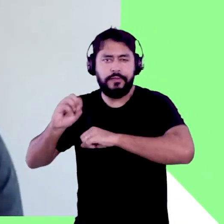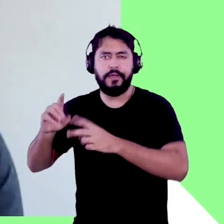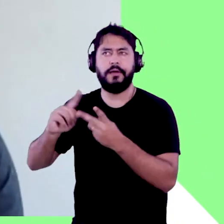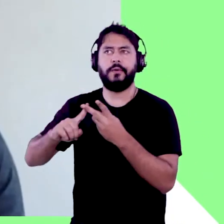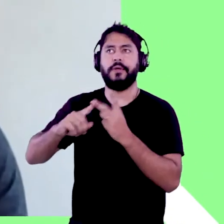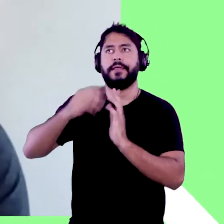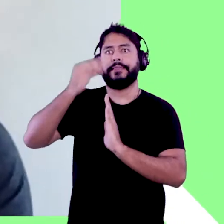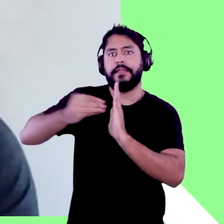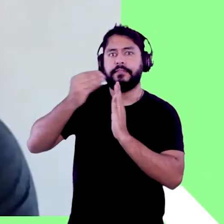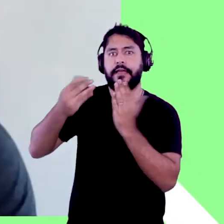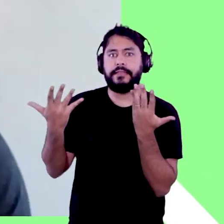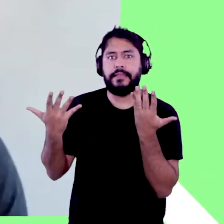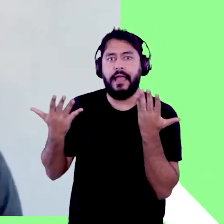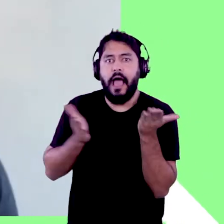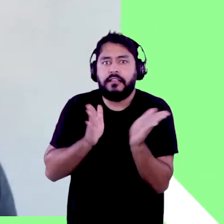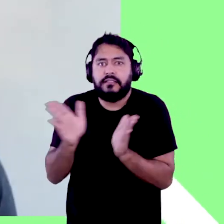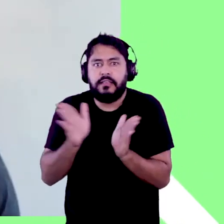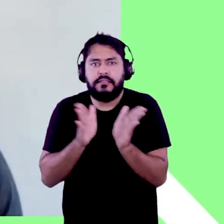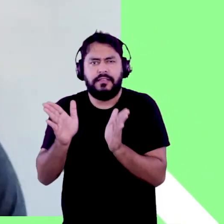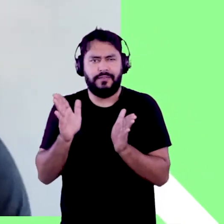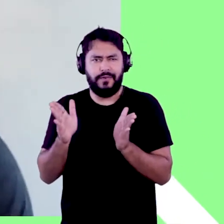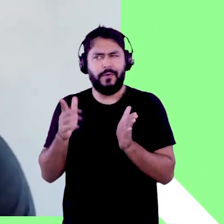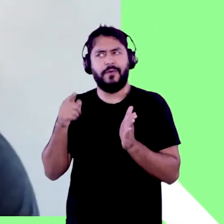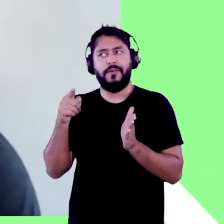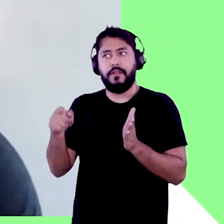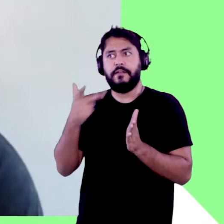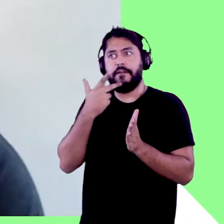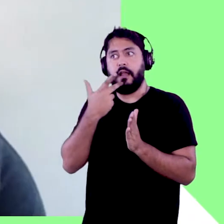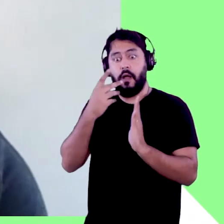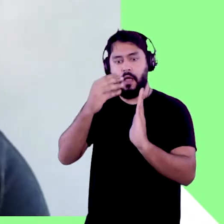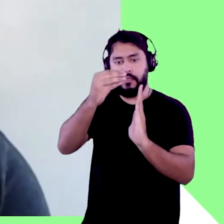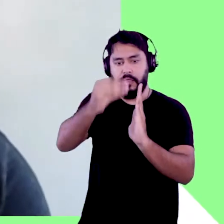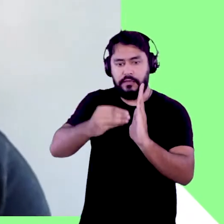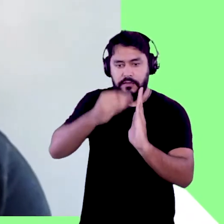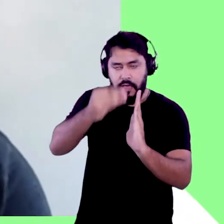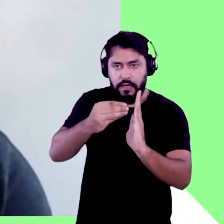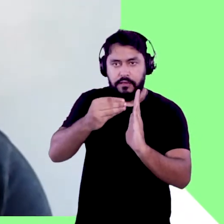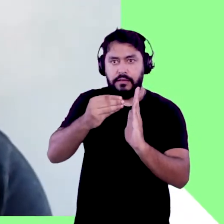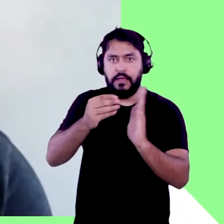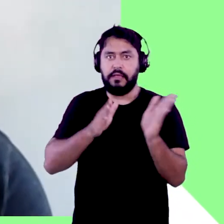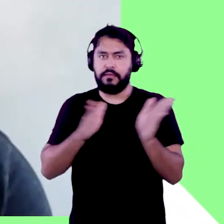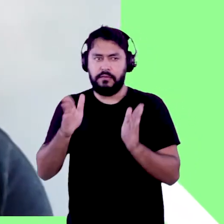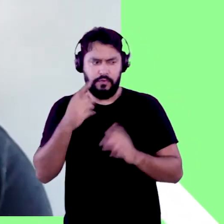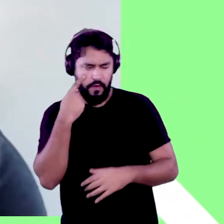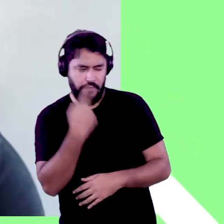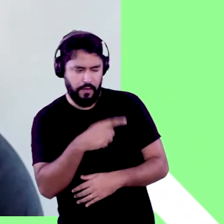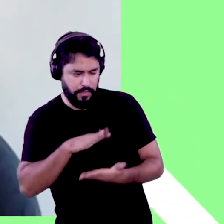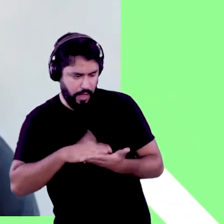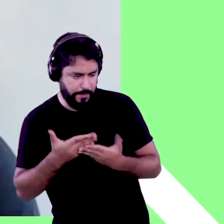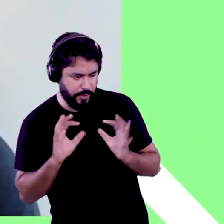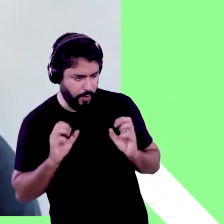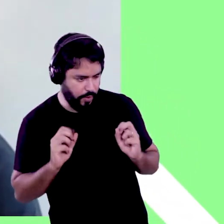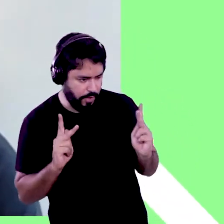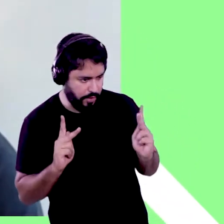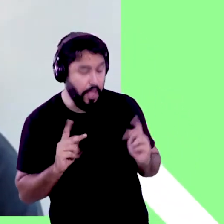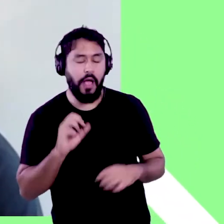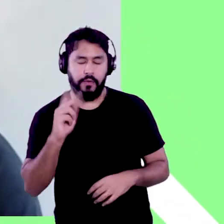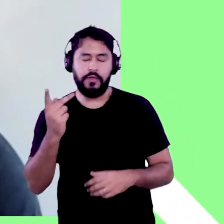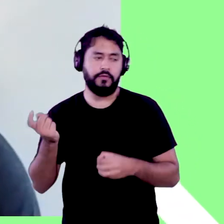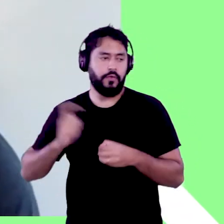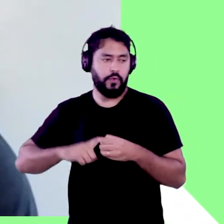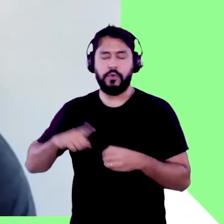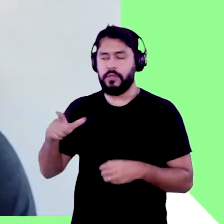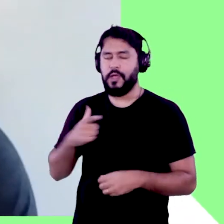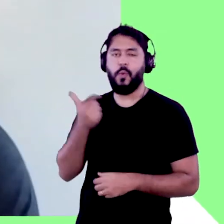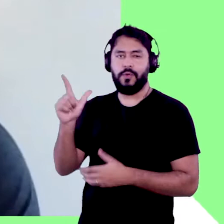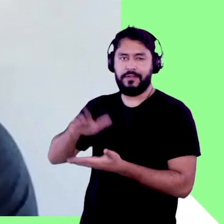que a gente reforça, né, design? Deixa eu só ver aqui se a intérprete está ok. Ah, voltou. Tem a outra intérprete, a Thalita